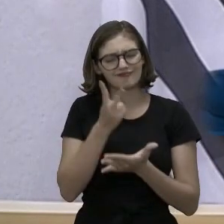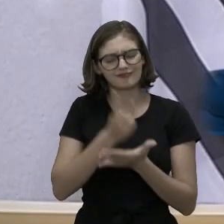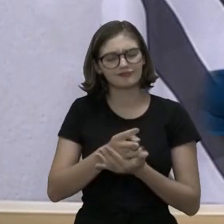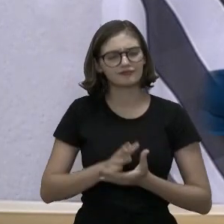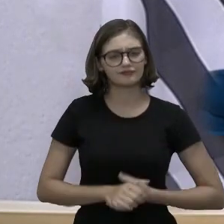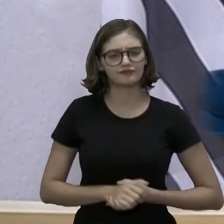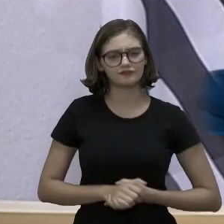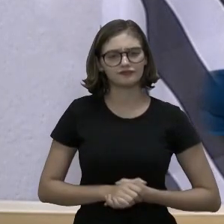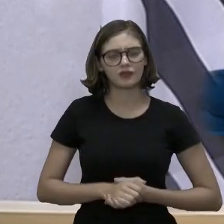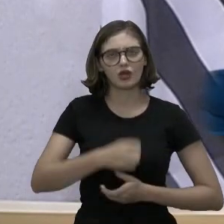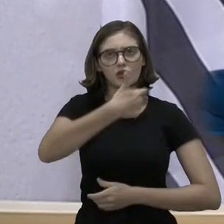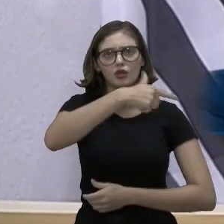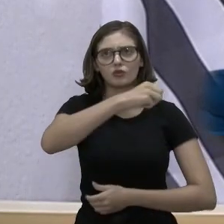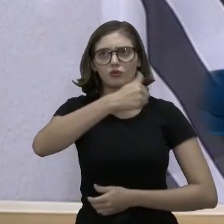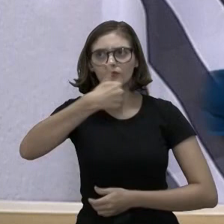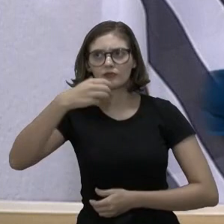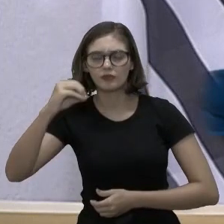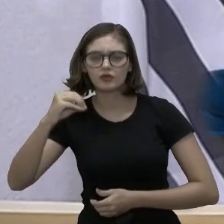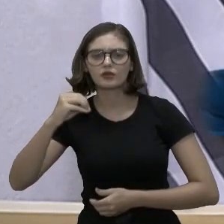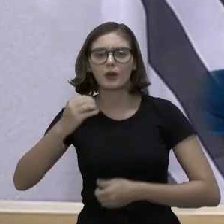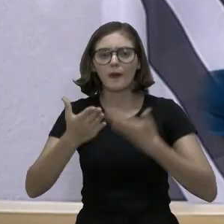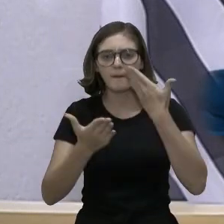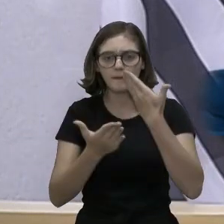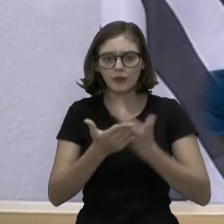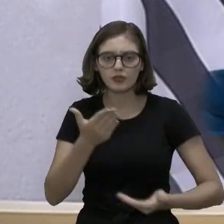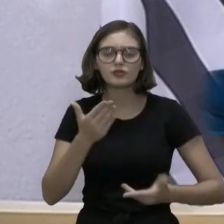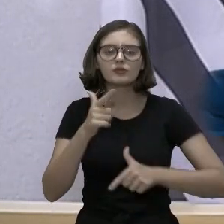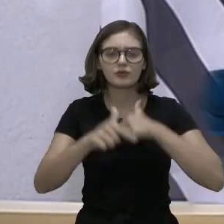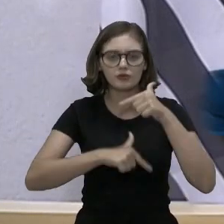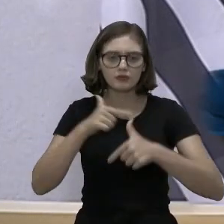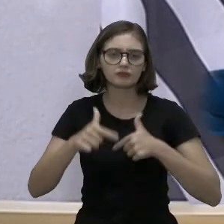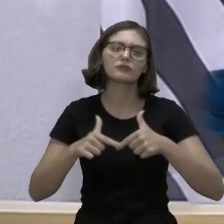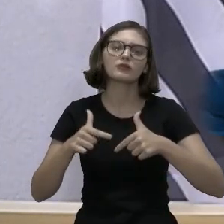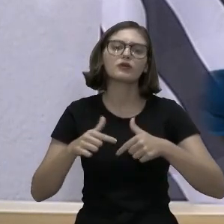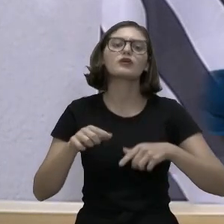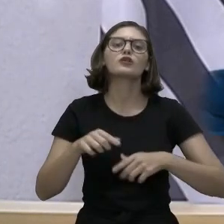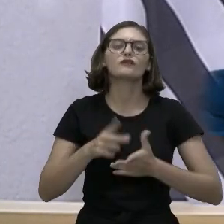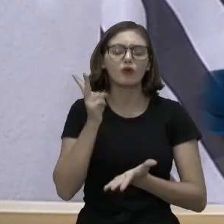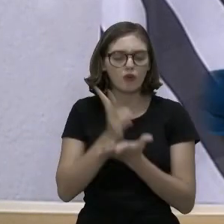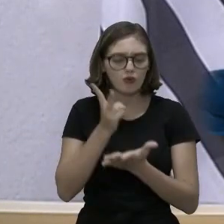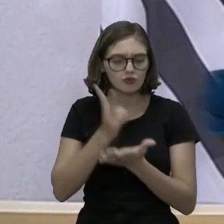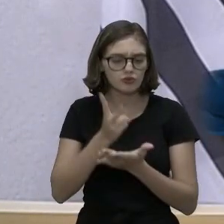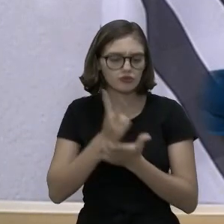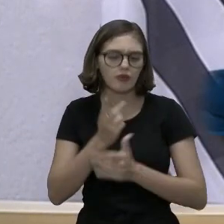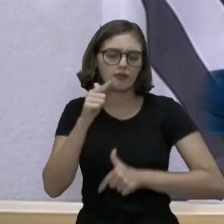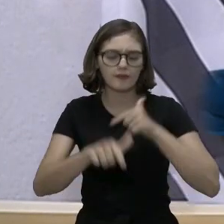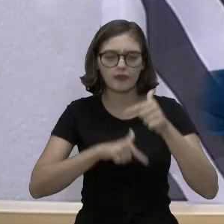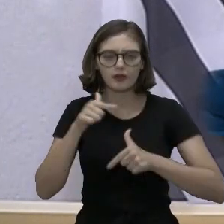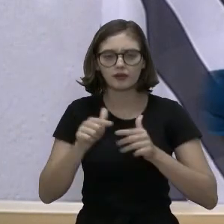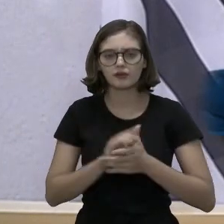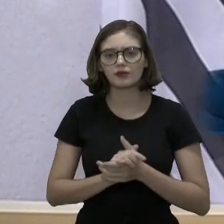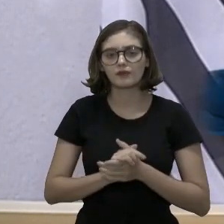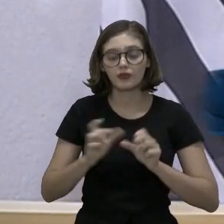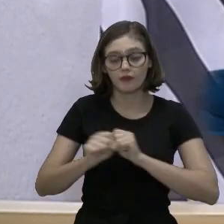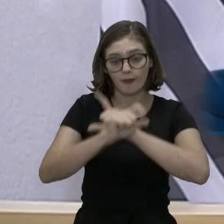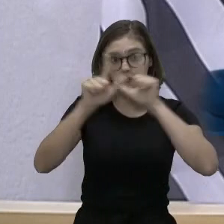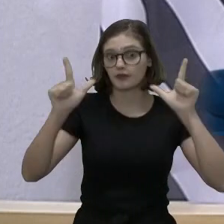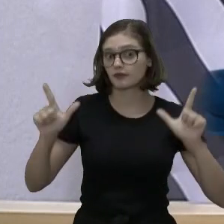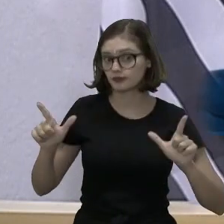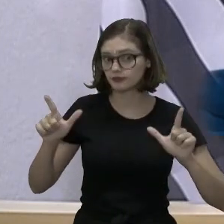Eu estou desde 2010, perdi meu emprego pelo servidor público, defendendo o servidor público e vou defender nessa casa. Que fique bem claro